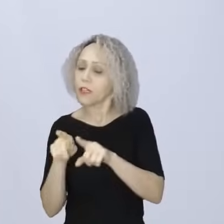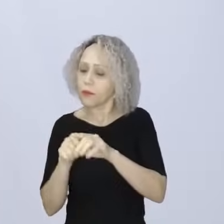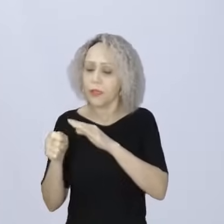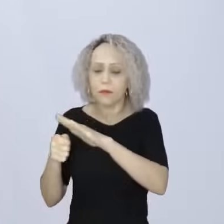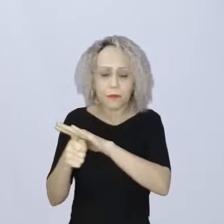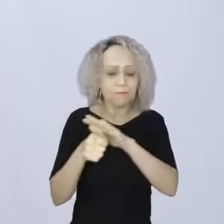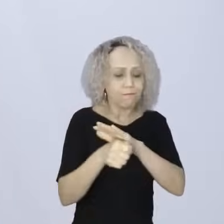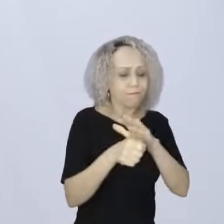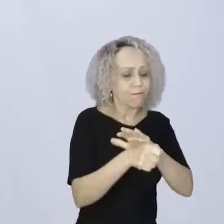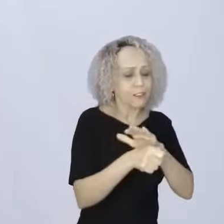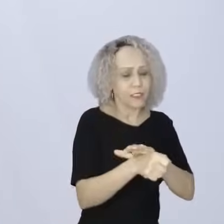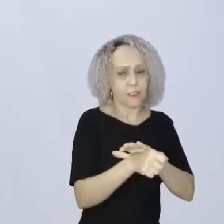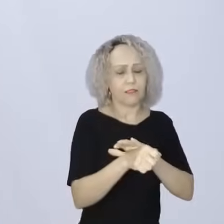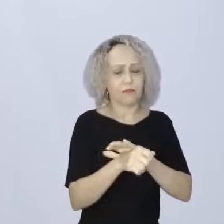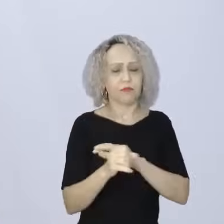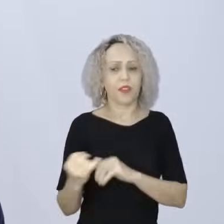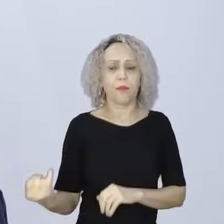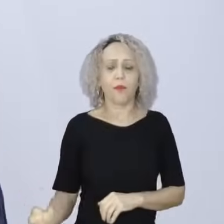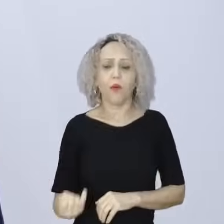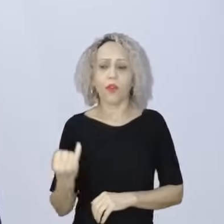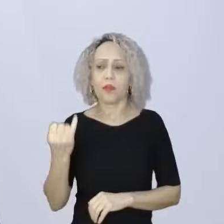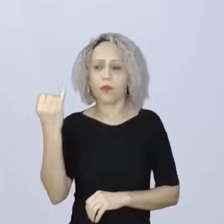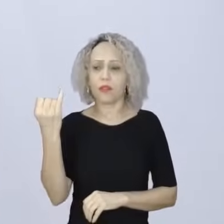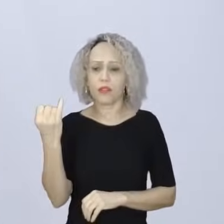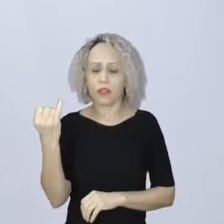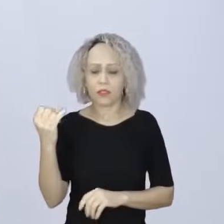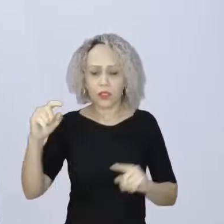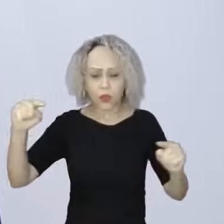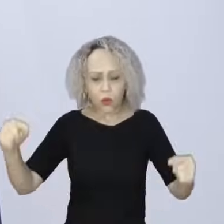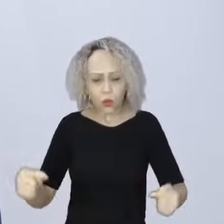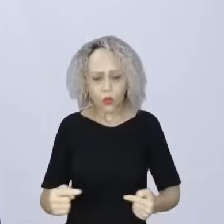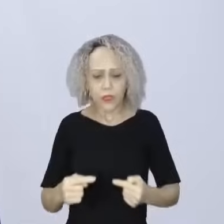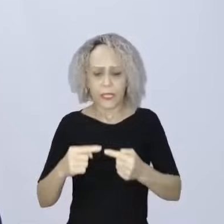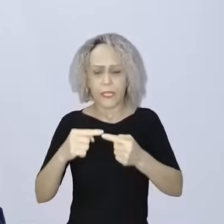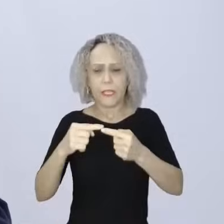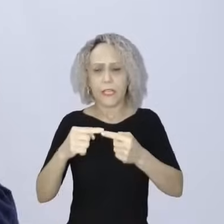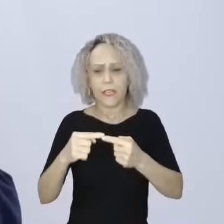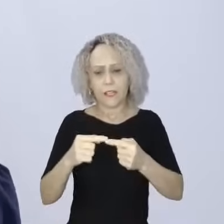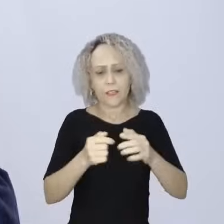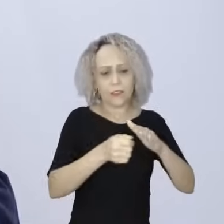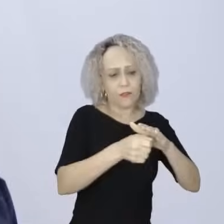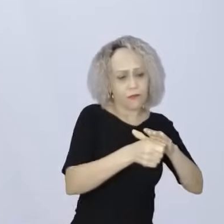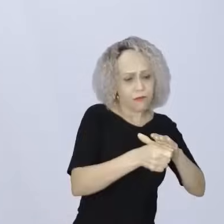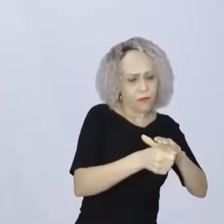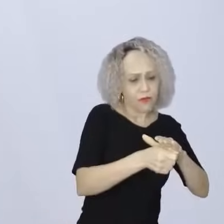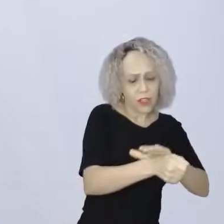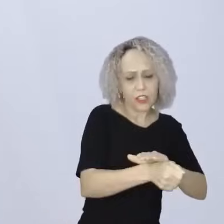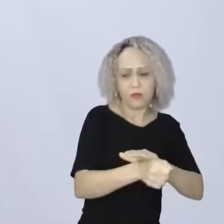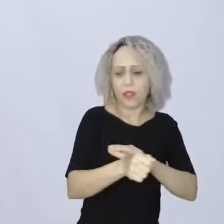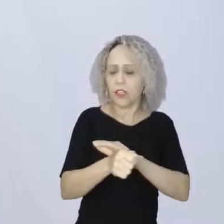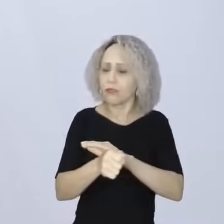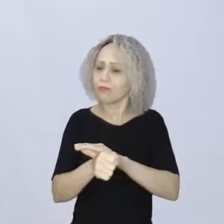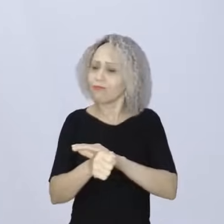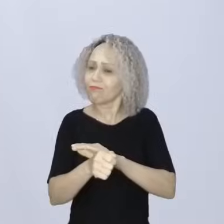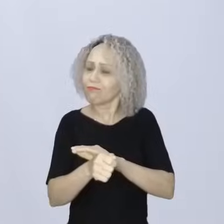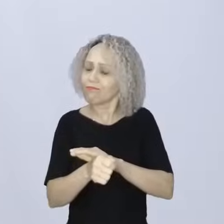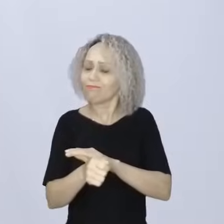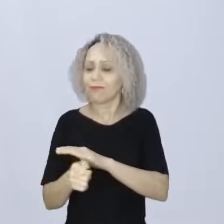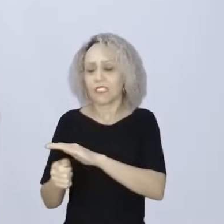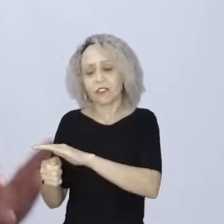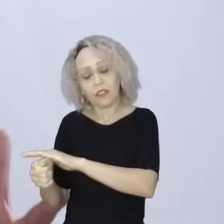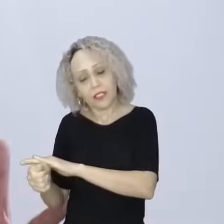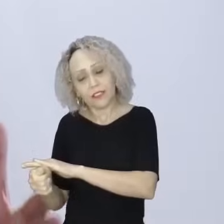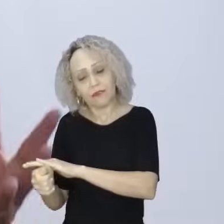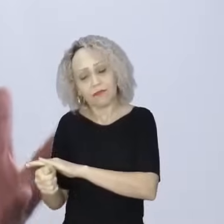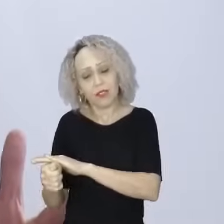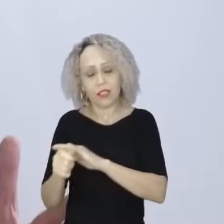acho que é muito importante conciliar os investimentos e a prioridade nas duas frentes.